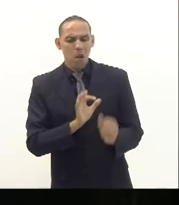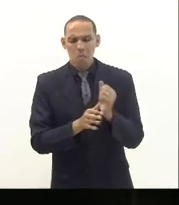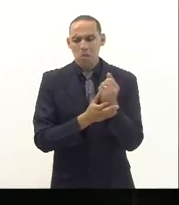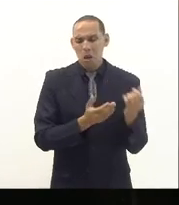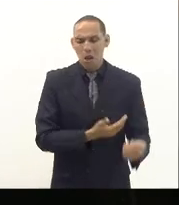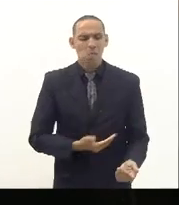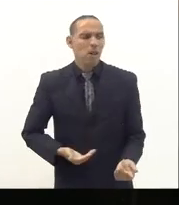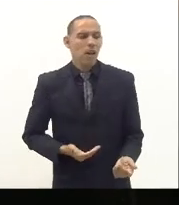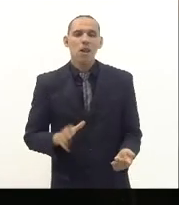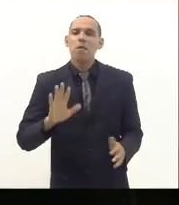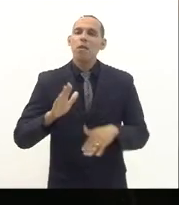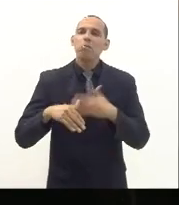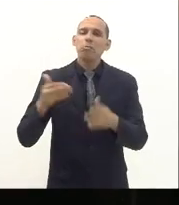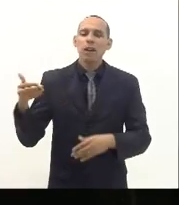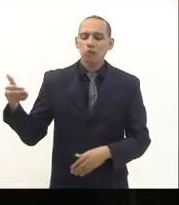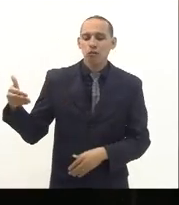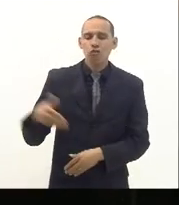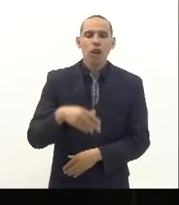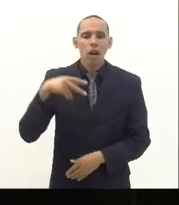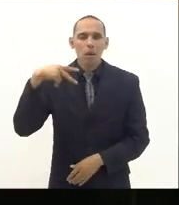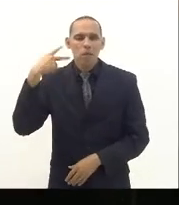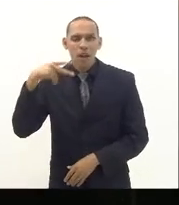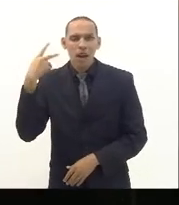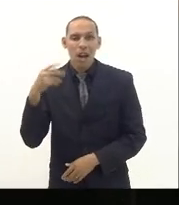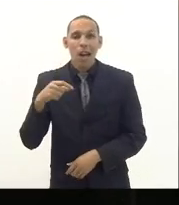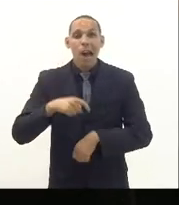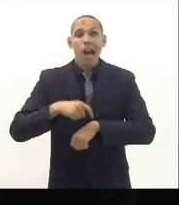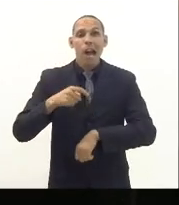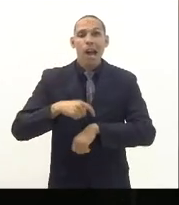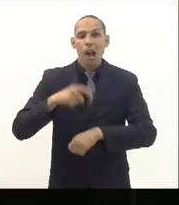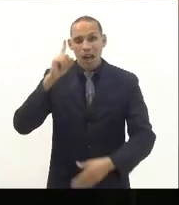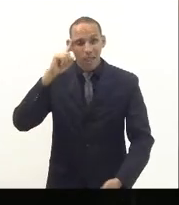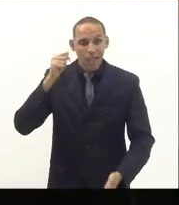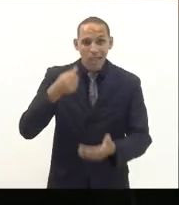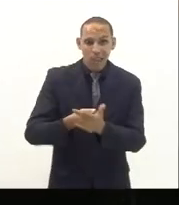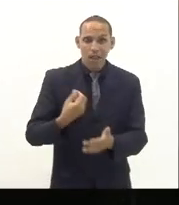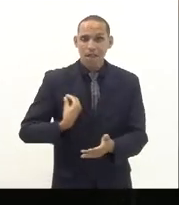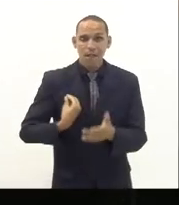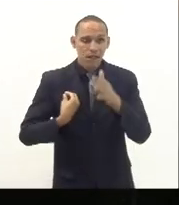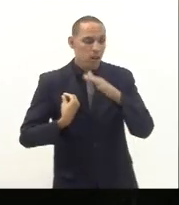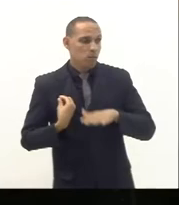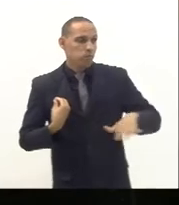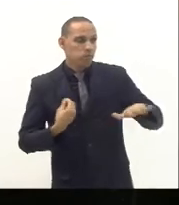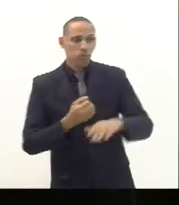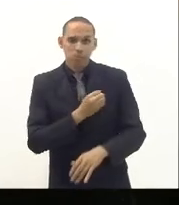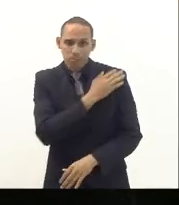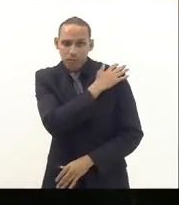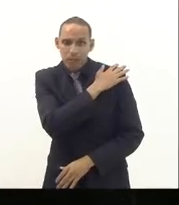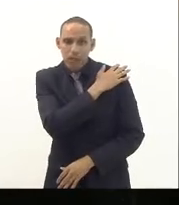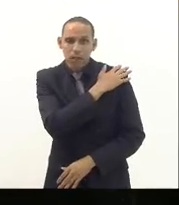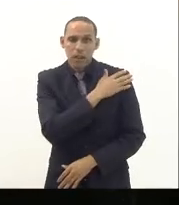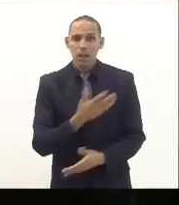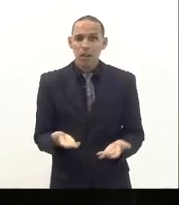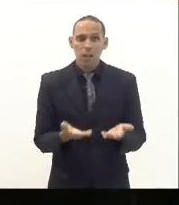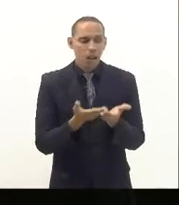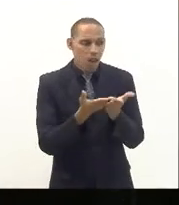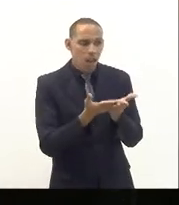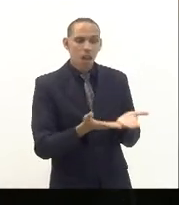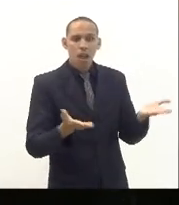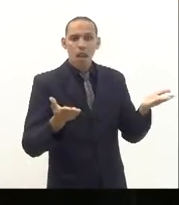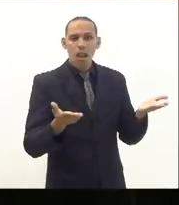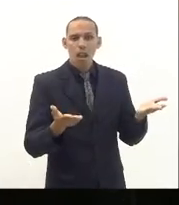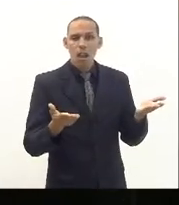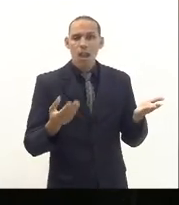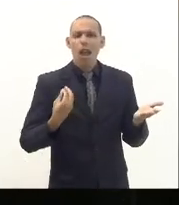Pública mas chega aqui nesse Parlamento e na hora de decidir a vida dos nossos militares dos nossos